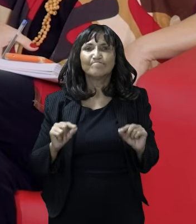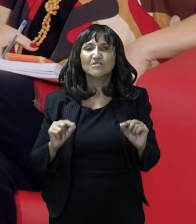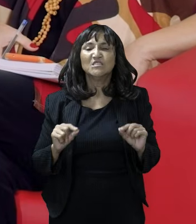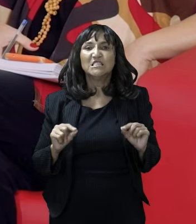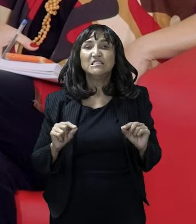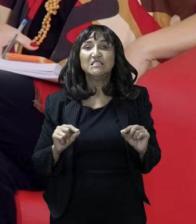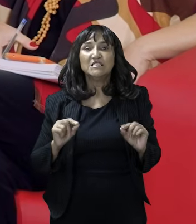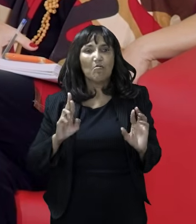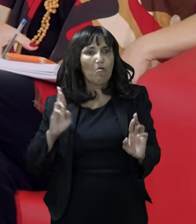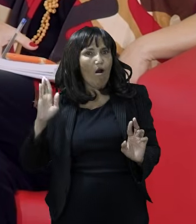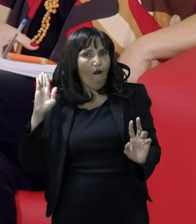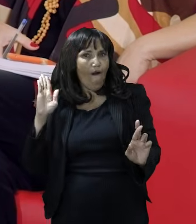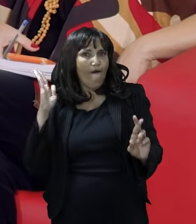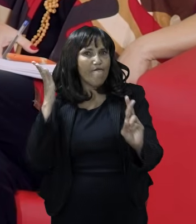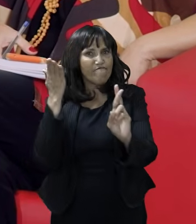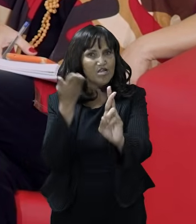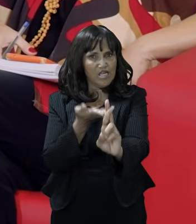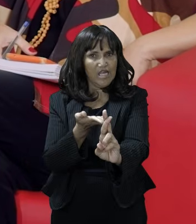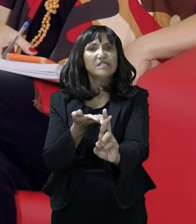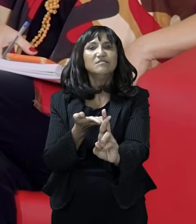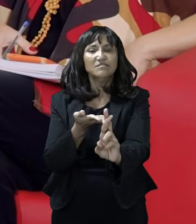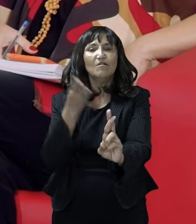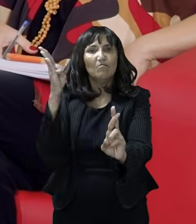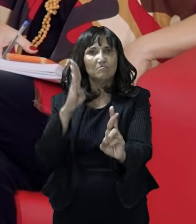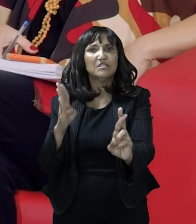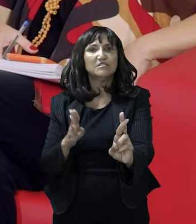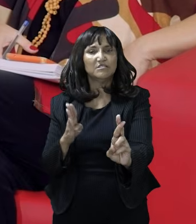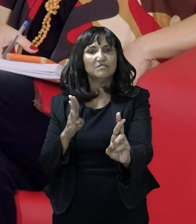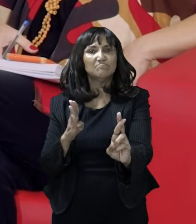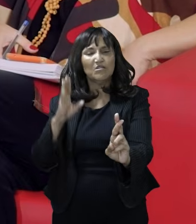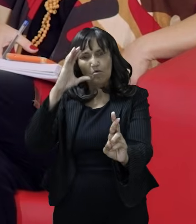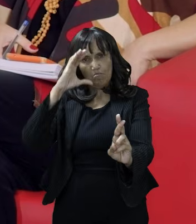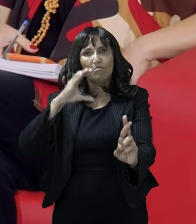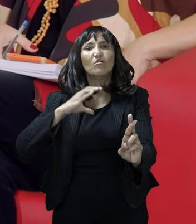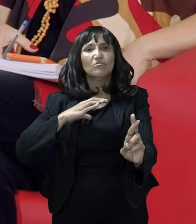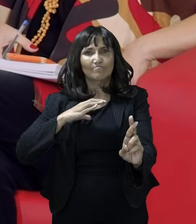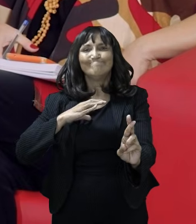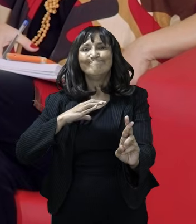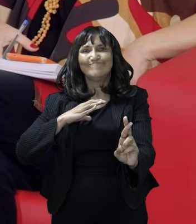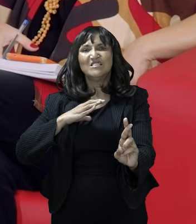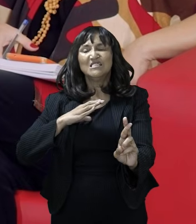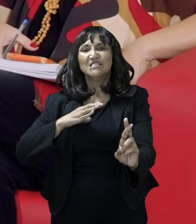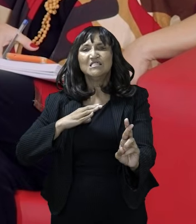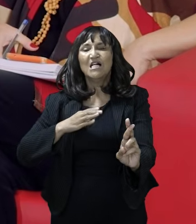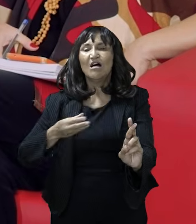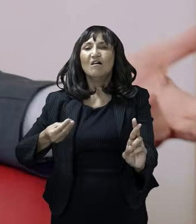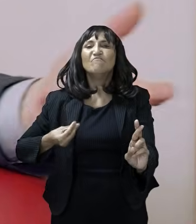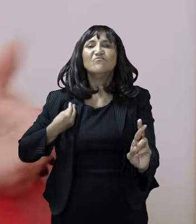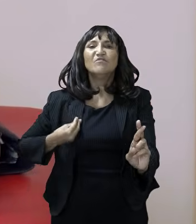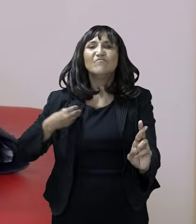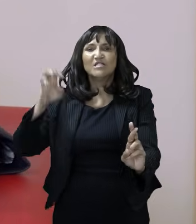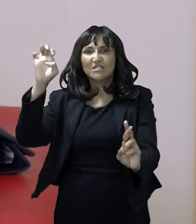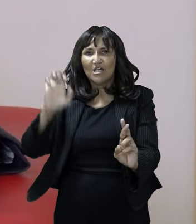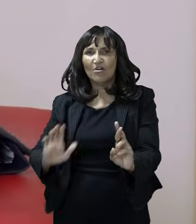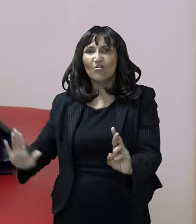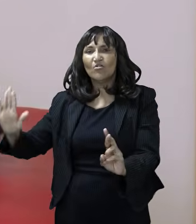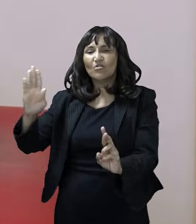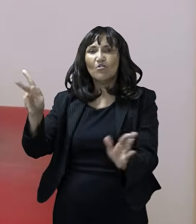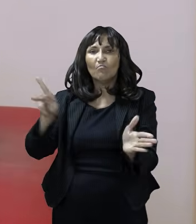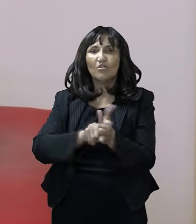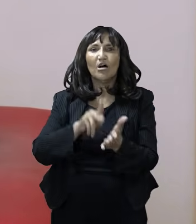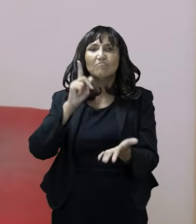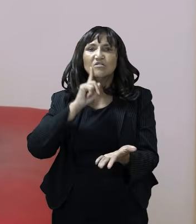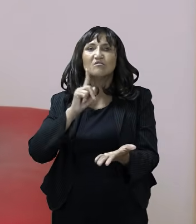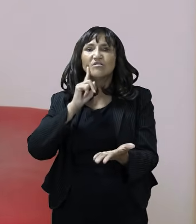uma referência em função disso, até pelo comportamento, o que está acontecendo na Europa e nos próprios Estados Unidos. Sim. Então as